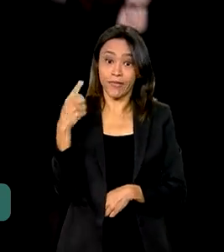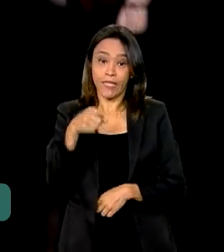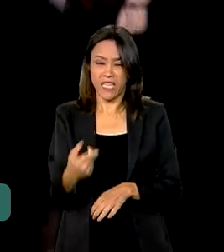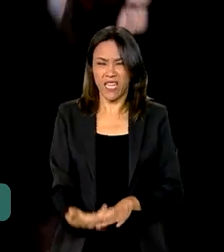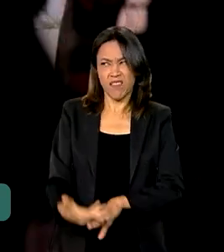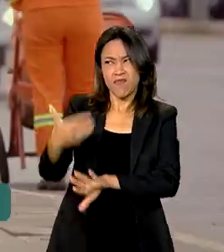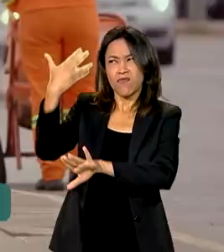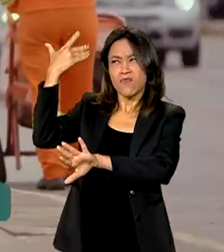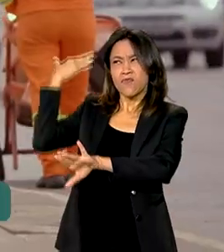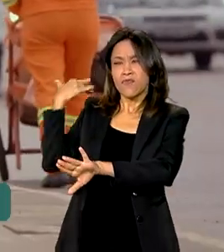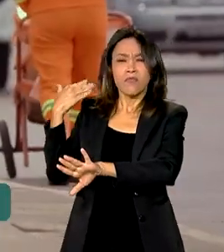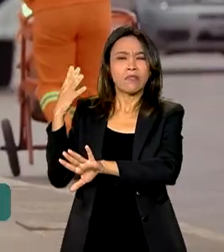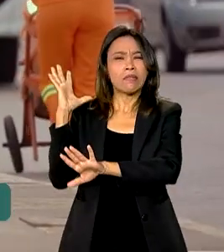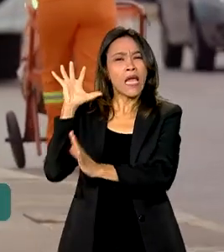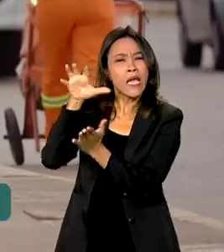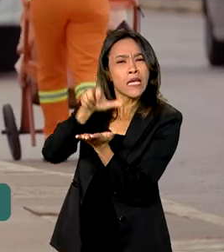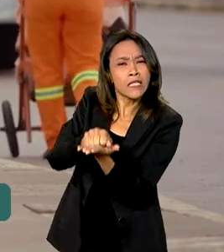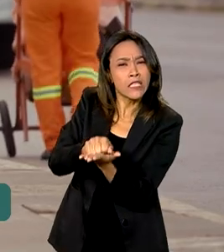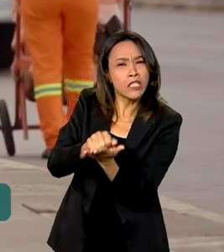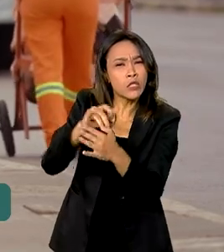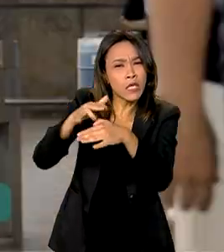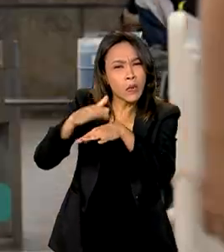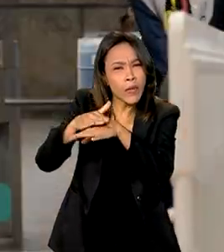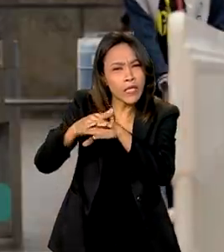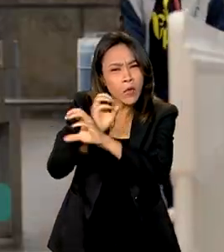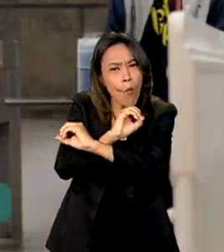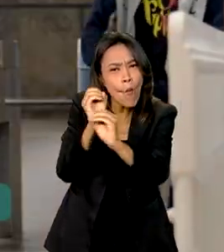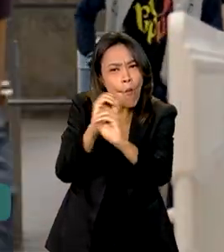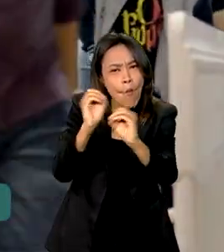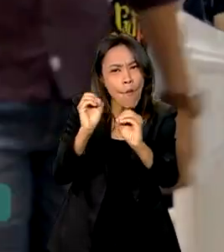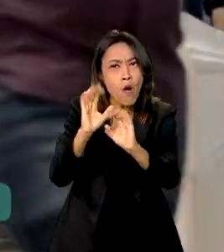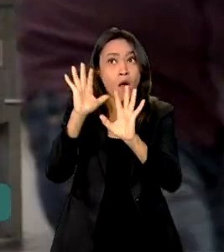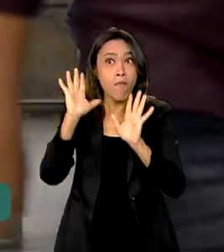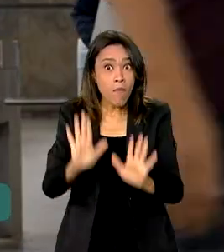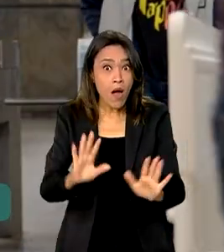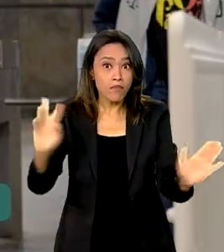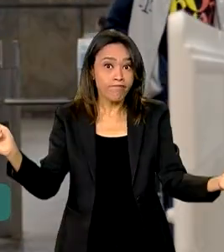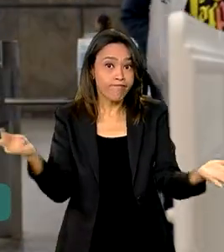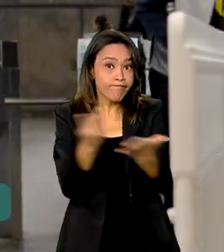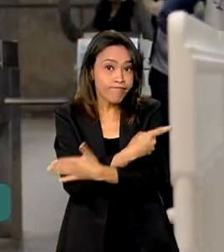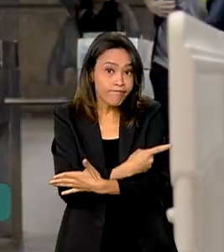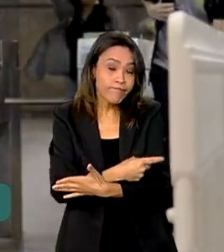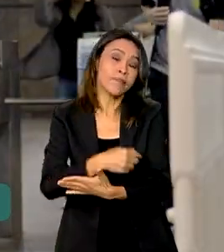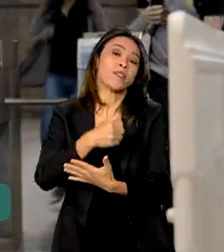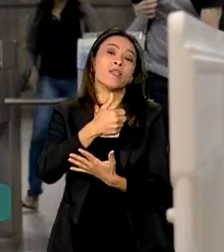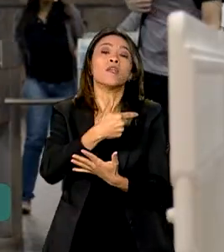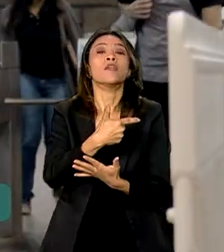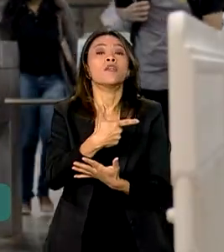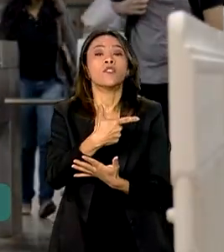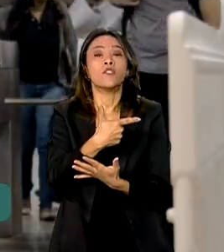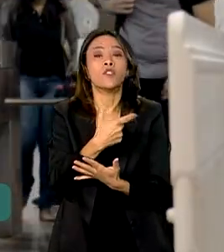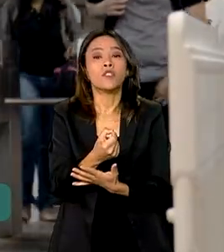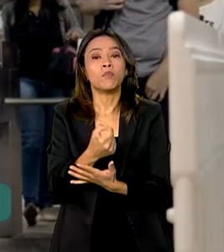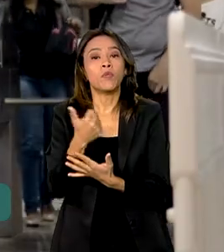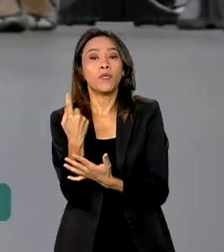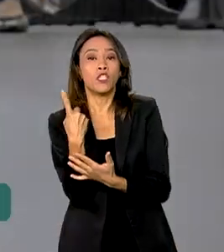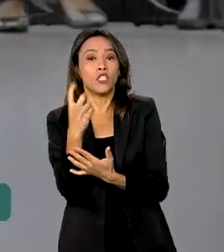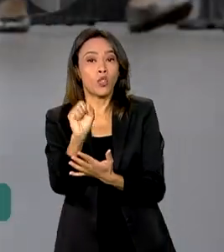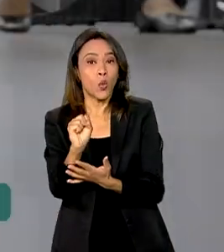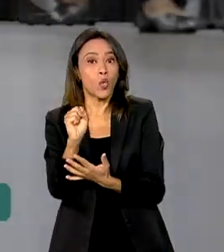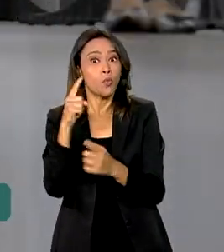tempo, não houve registro da doença no país. Mas em 2018, por causa do intenso fluxo